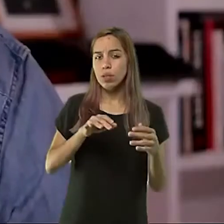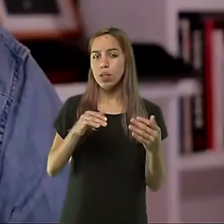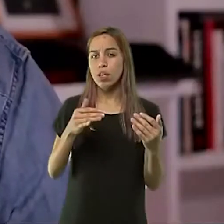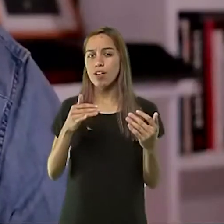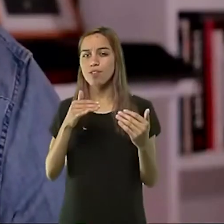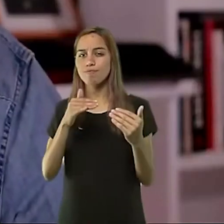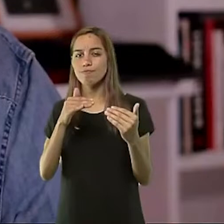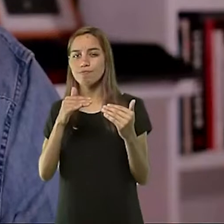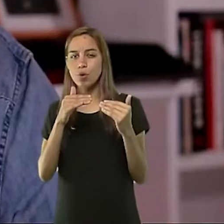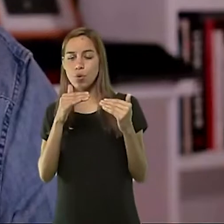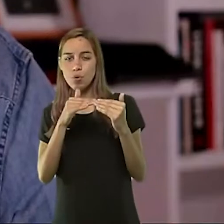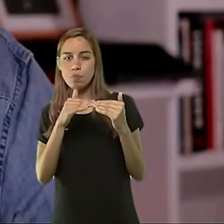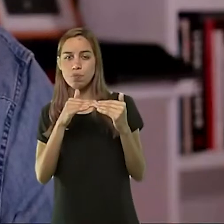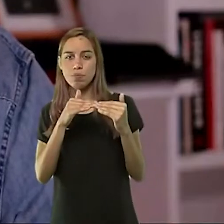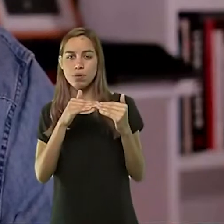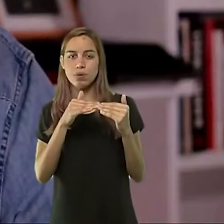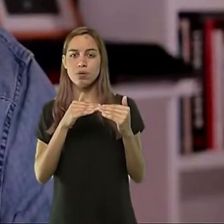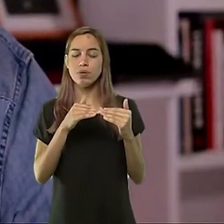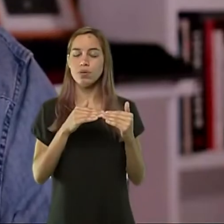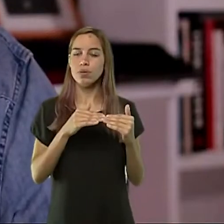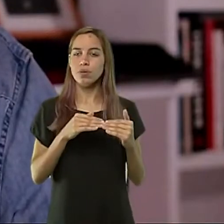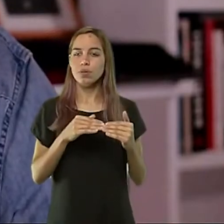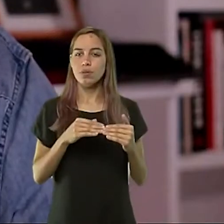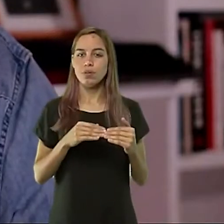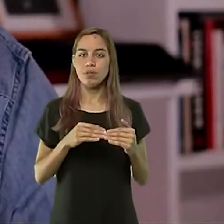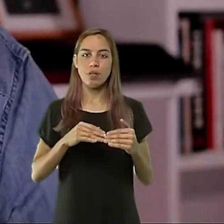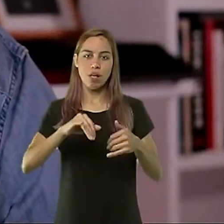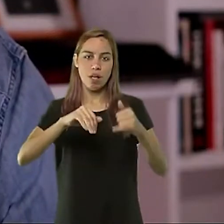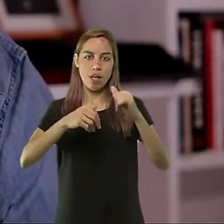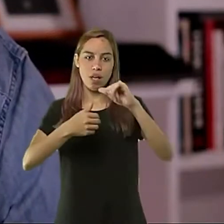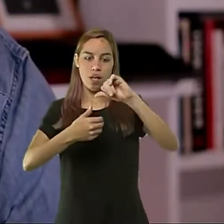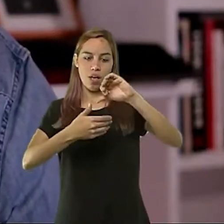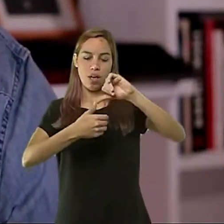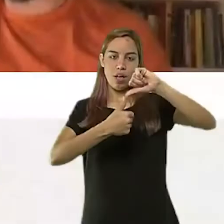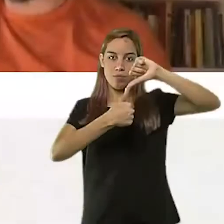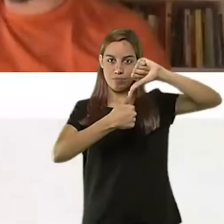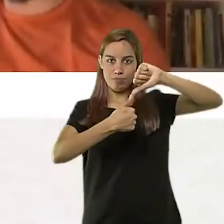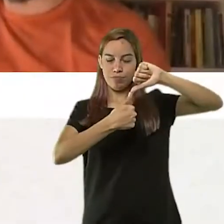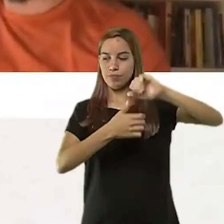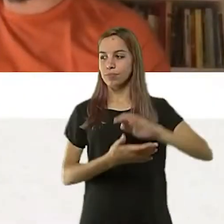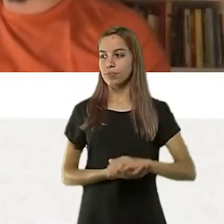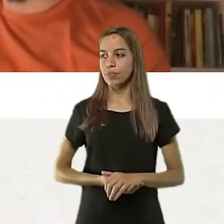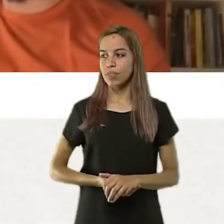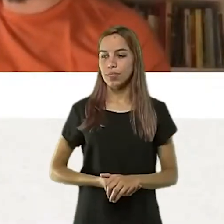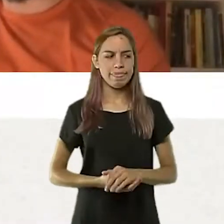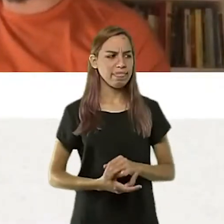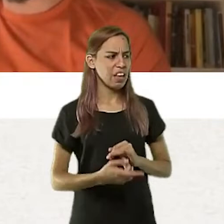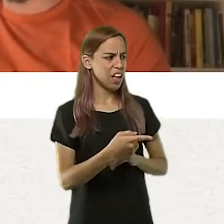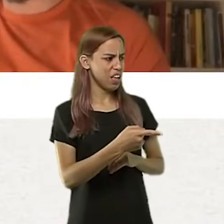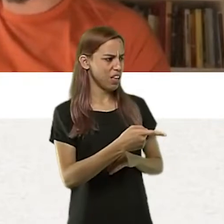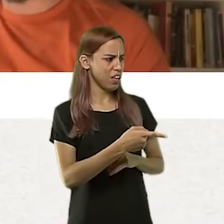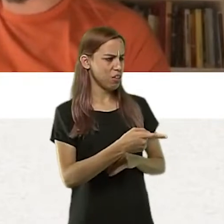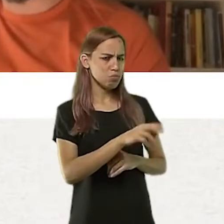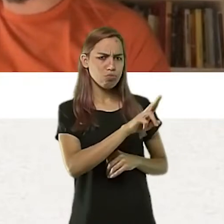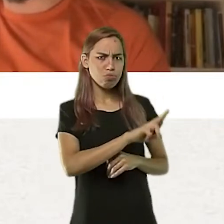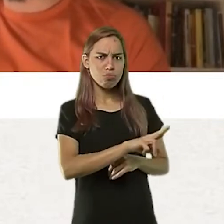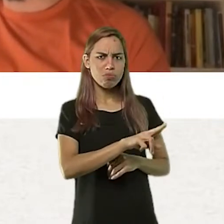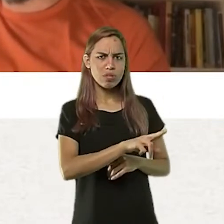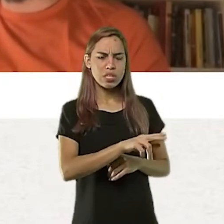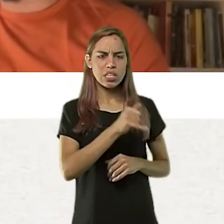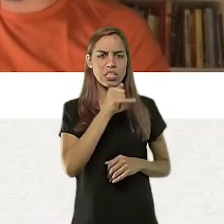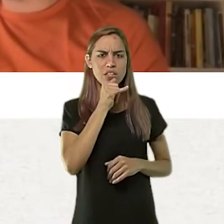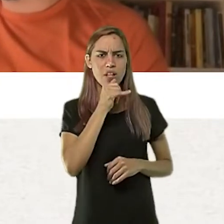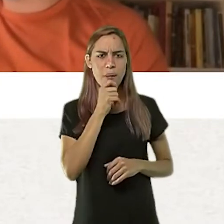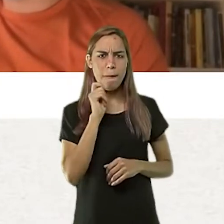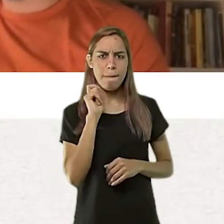Mudando de assunto, de pau para tijolo, aqui aí não usa essa expressão, não é pau para tijolo, não, né? O